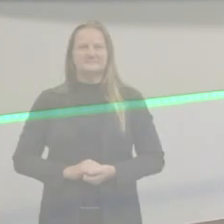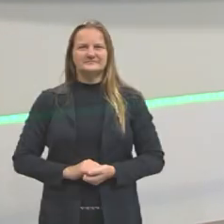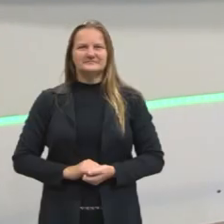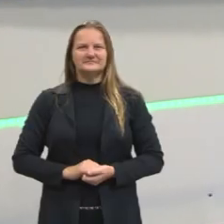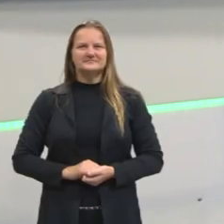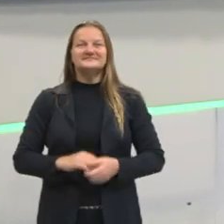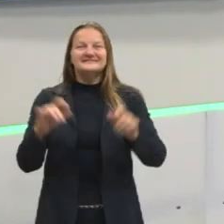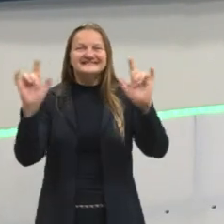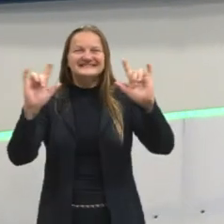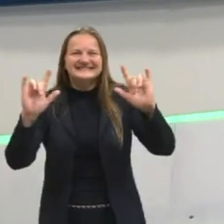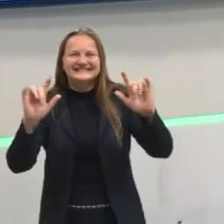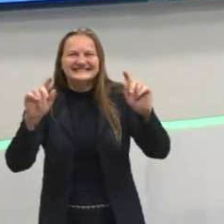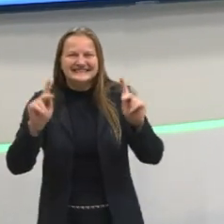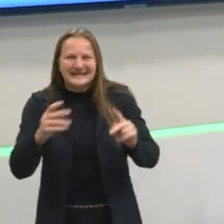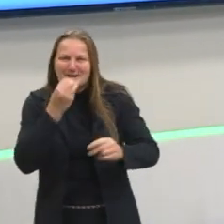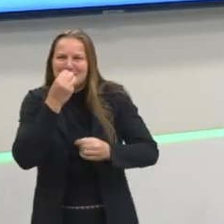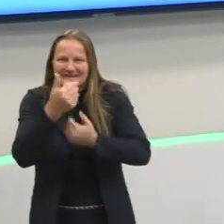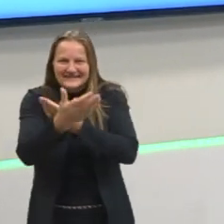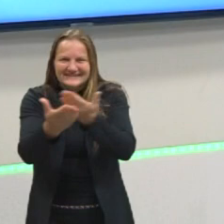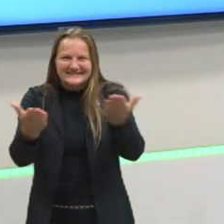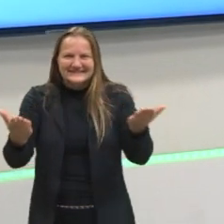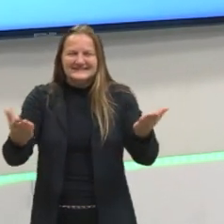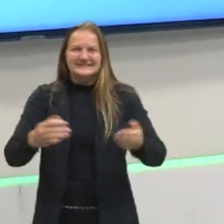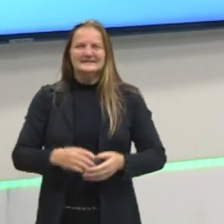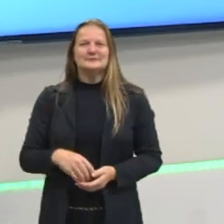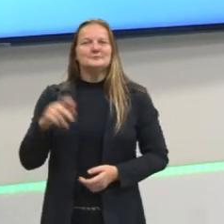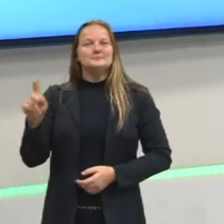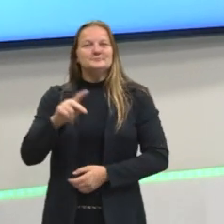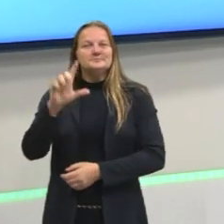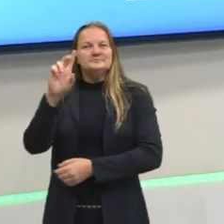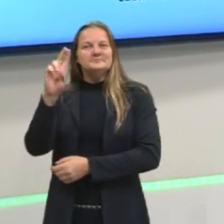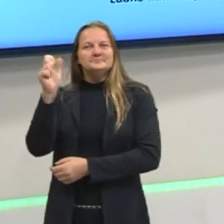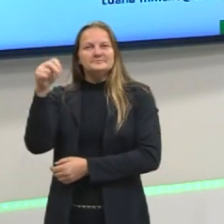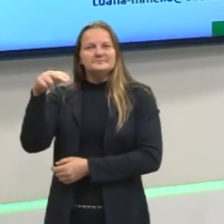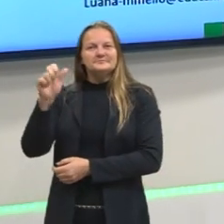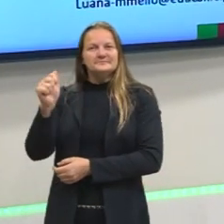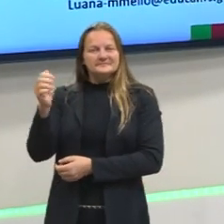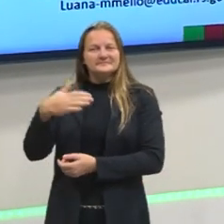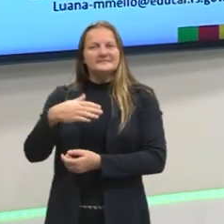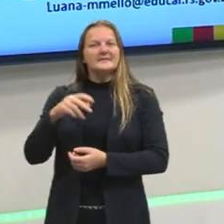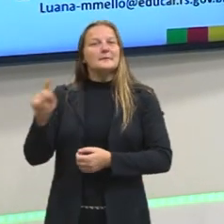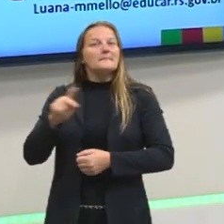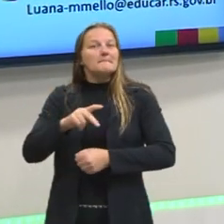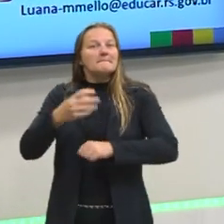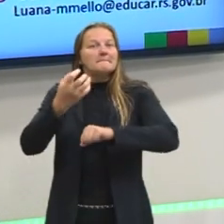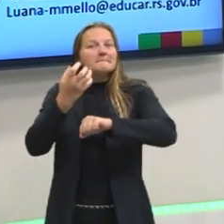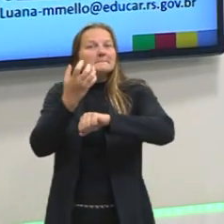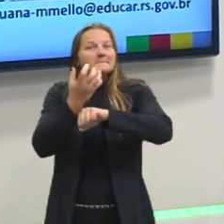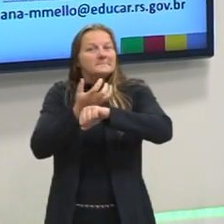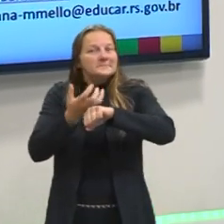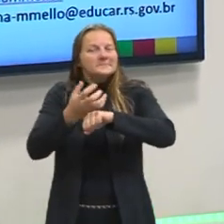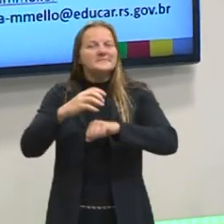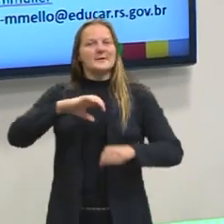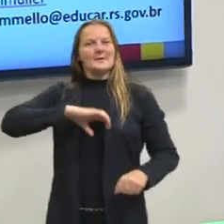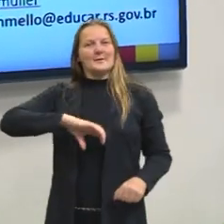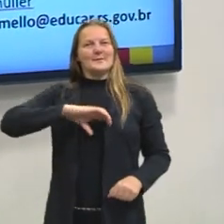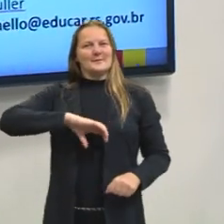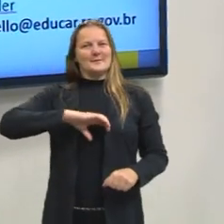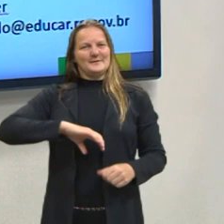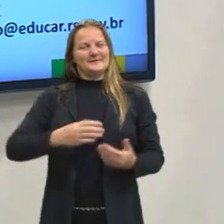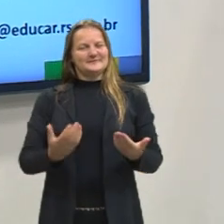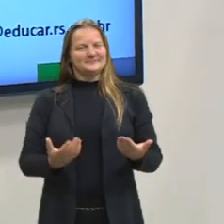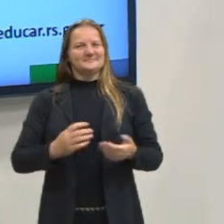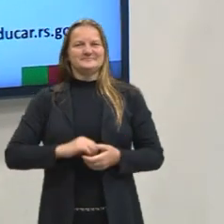e aí pessoal tudo bem com vocês eu sou professora Luana Miller trabalha com vocês o componente curricular de língua